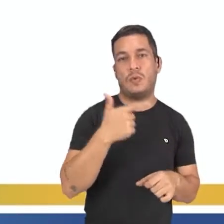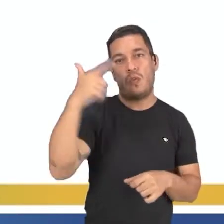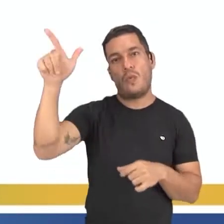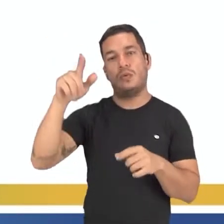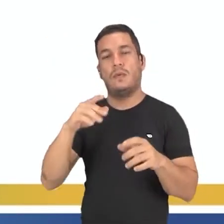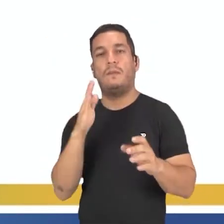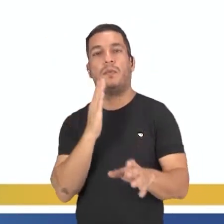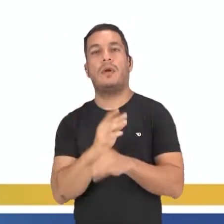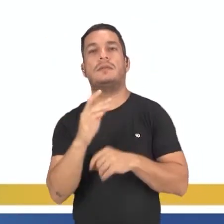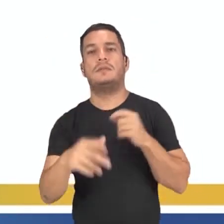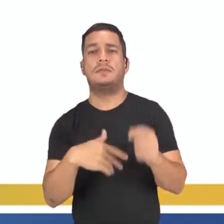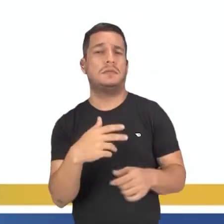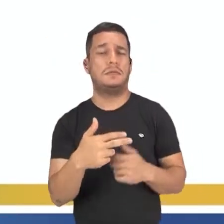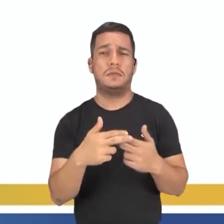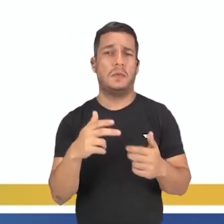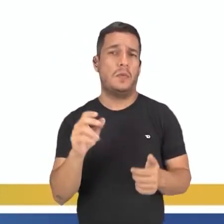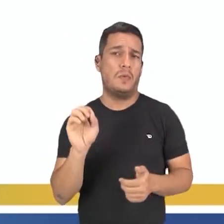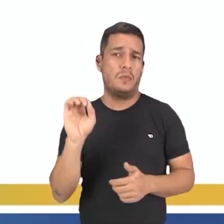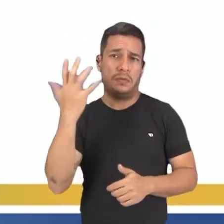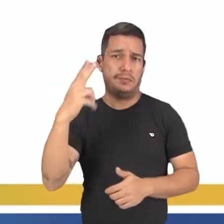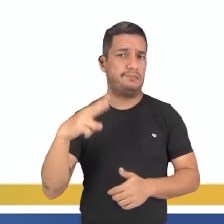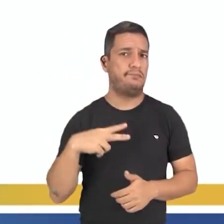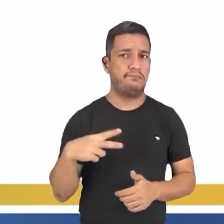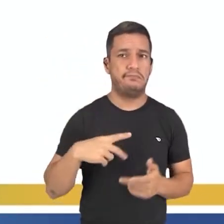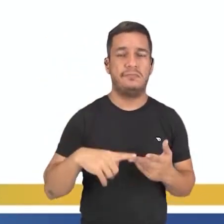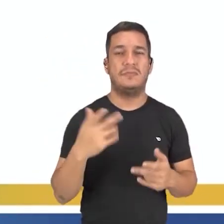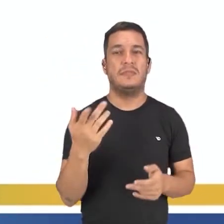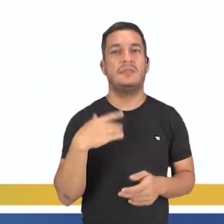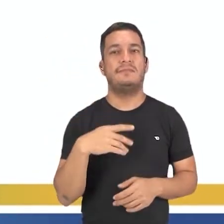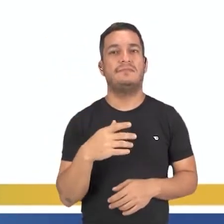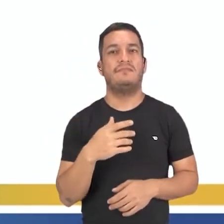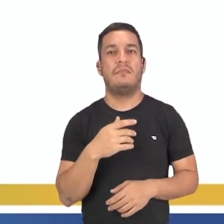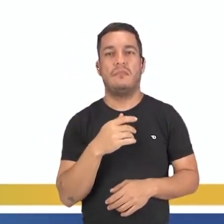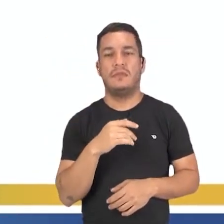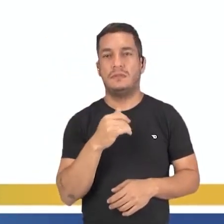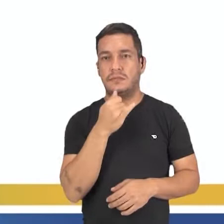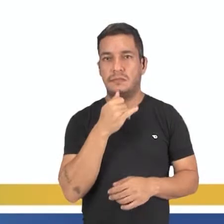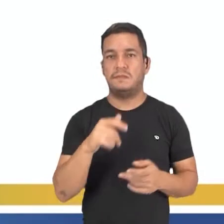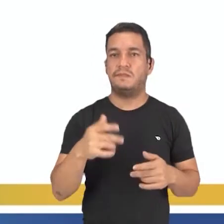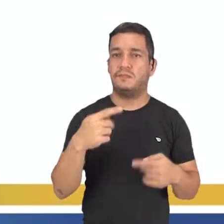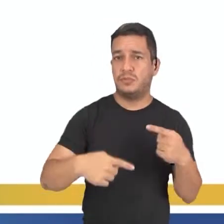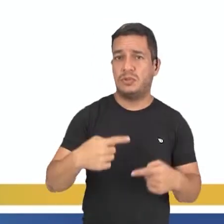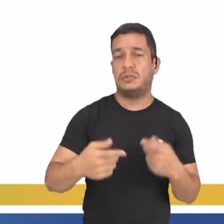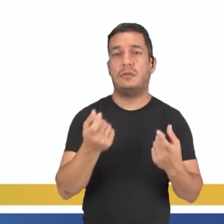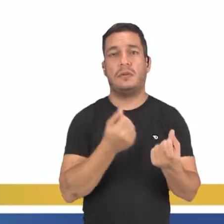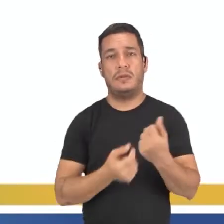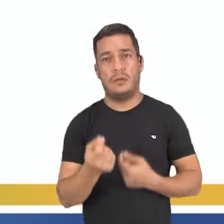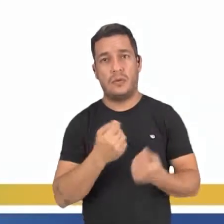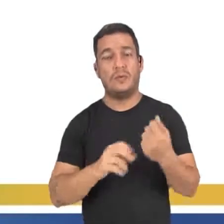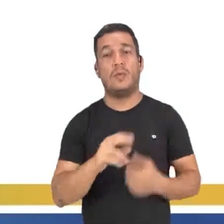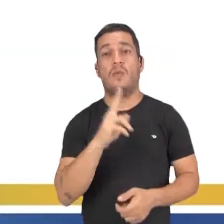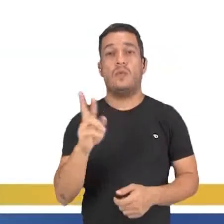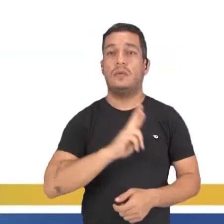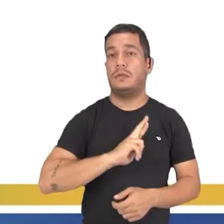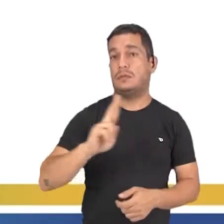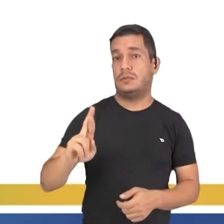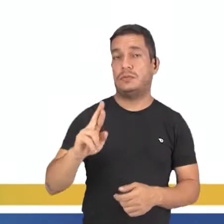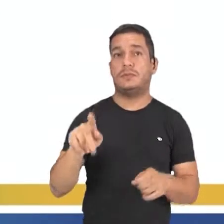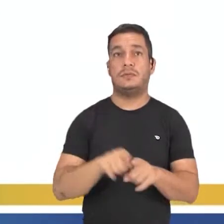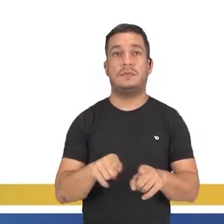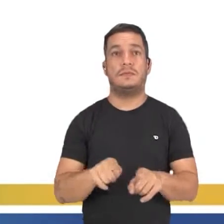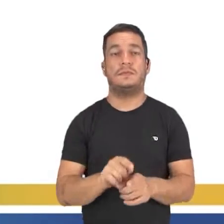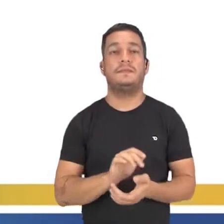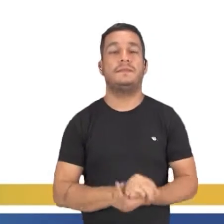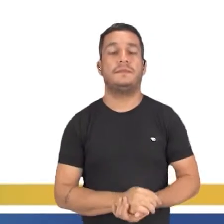por motivos pessoais, como insatisfação política, econômica ou religiosa.